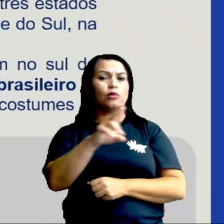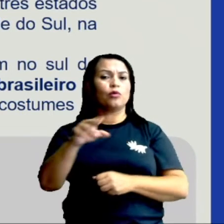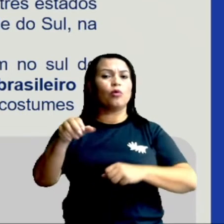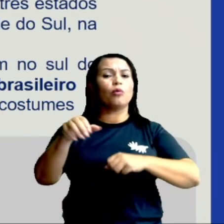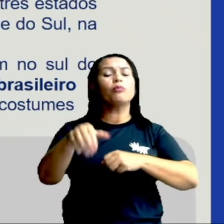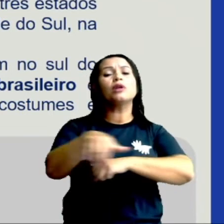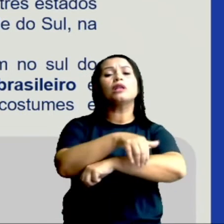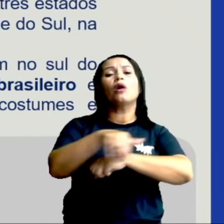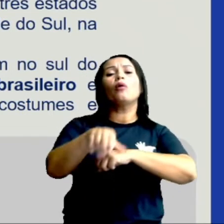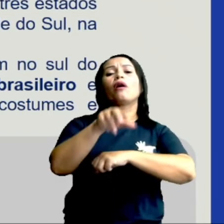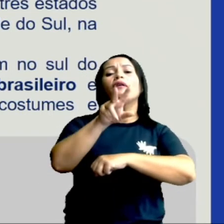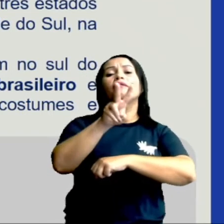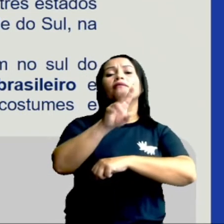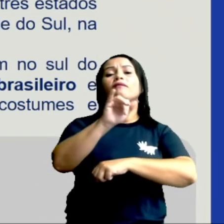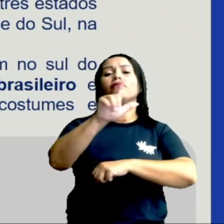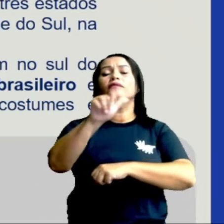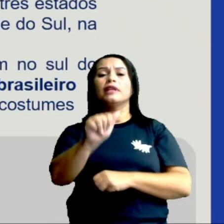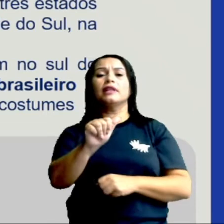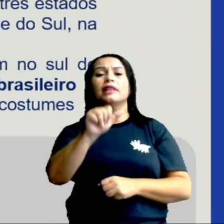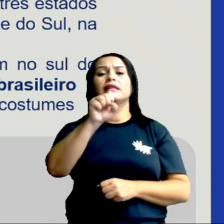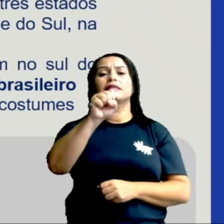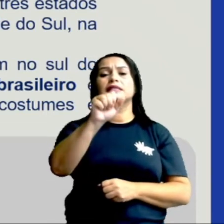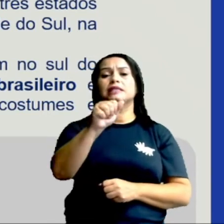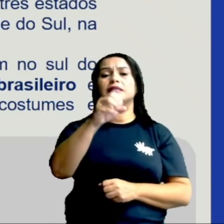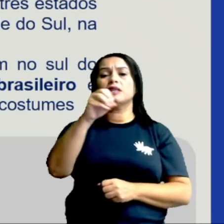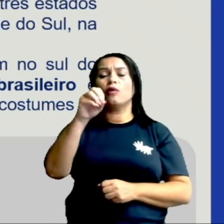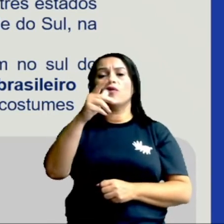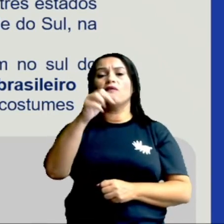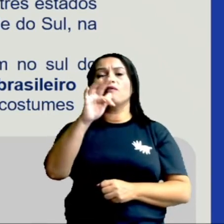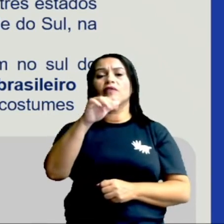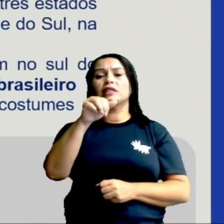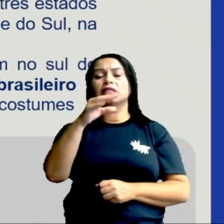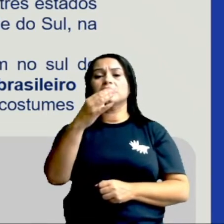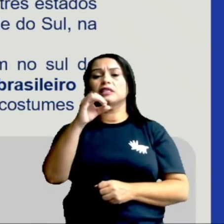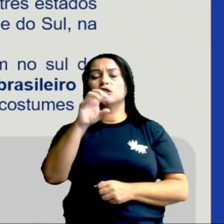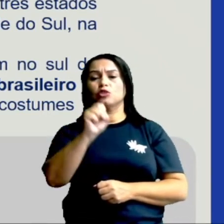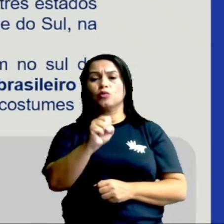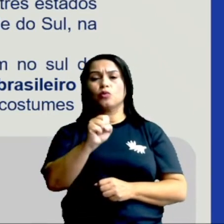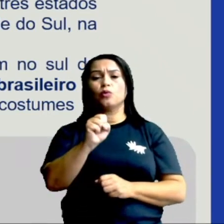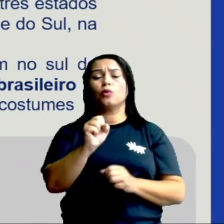do Sul. No final do século, em